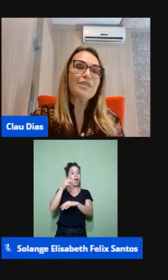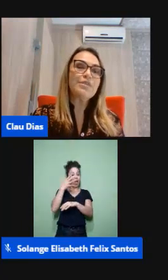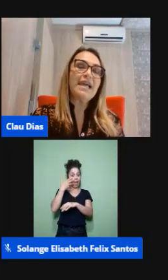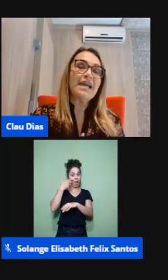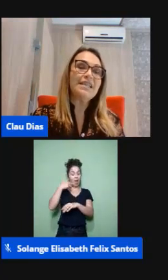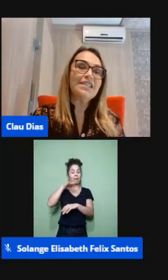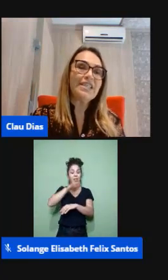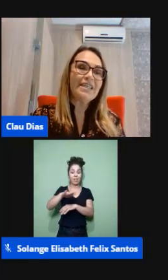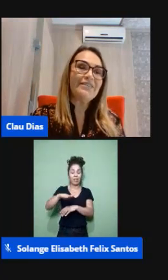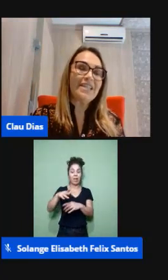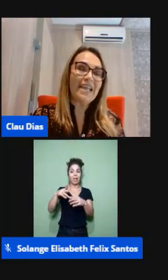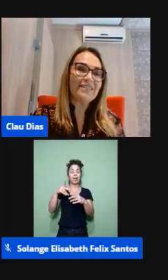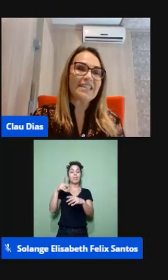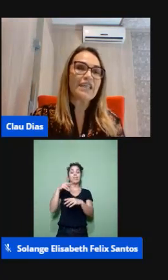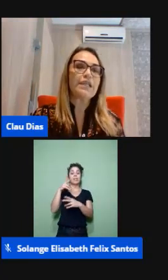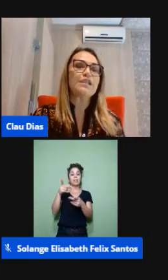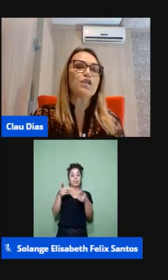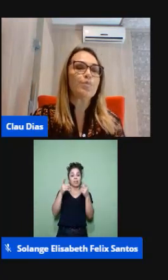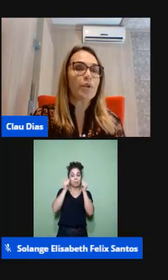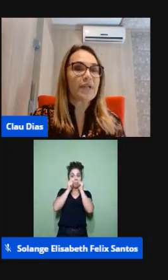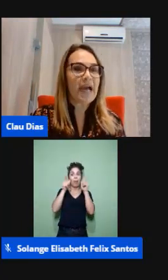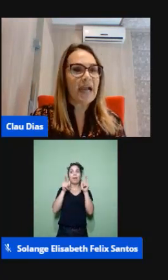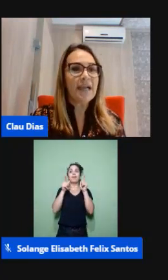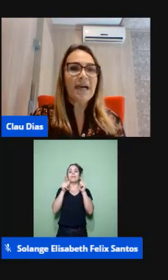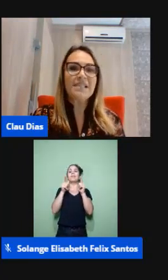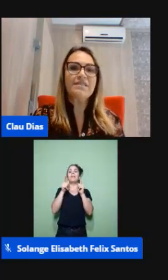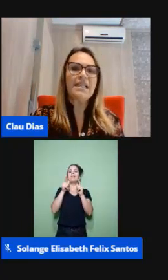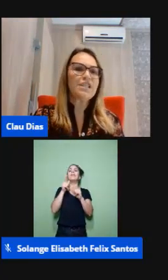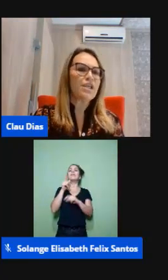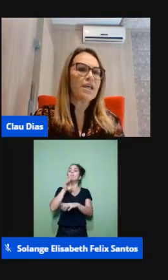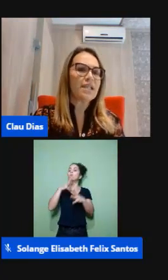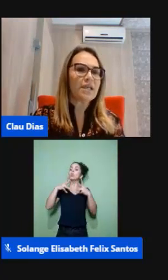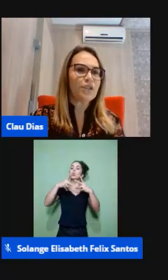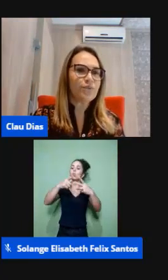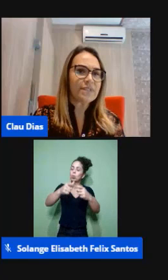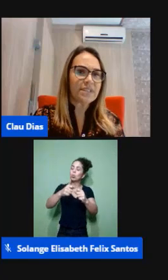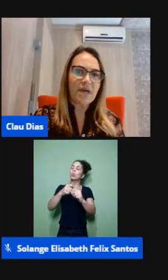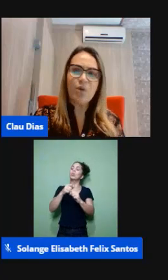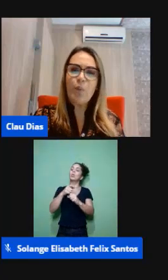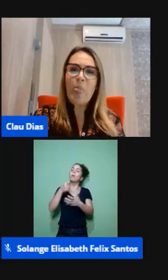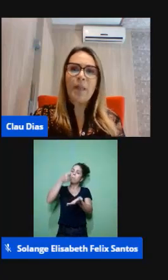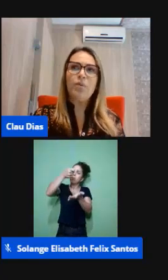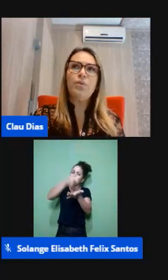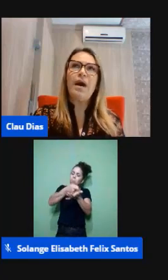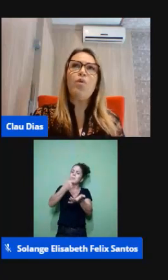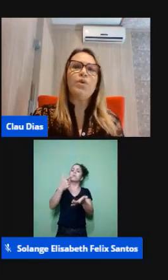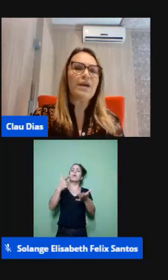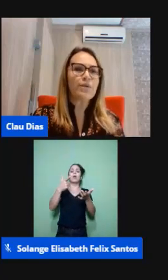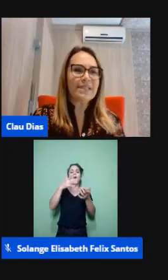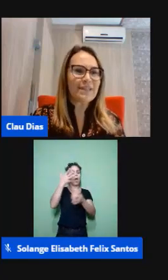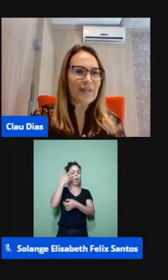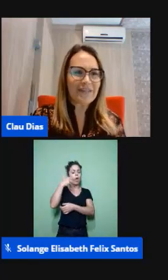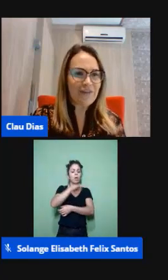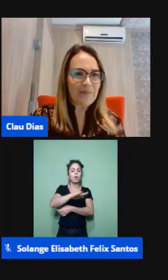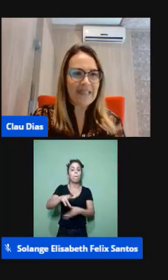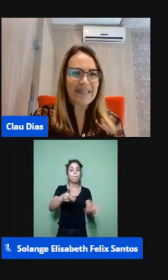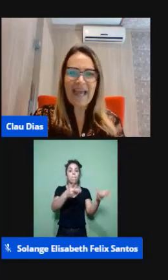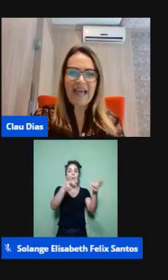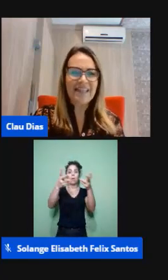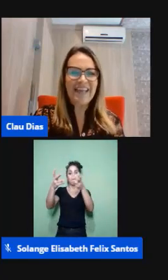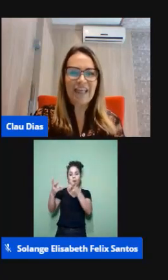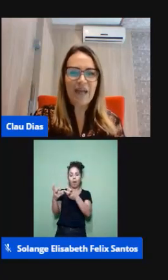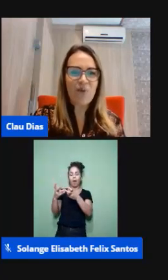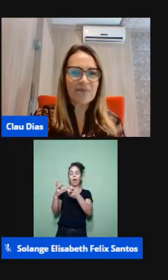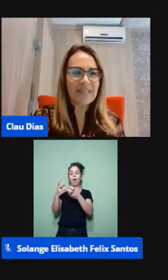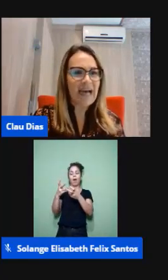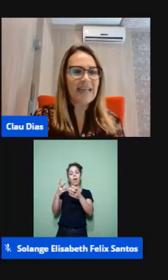Então, nós temos que garantir o direito dessa criança de explorar. Às vezes ela chega na instituição com algo que aconteceu lá na família